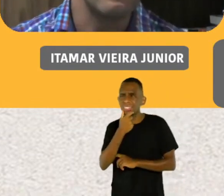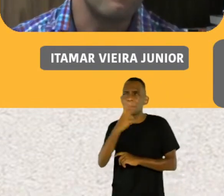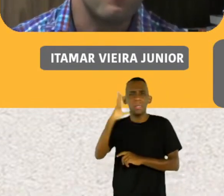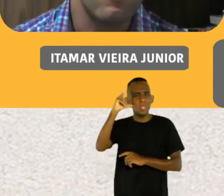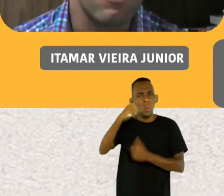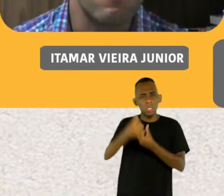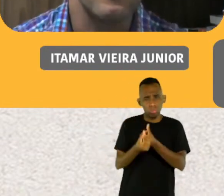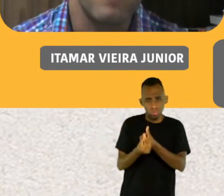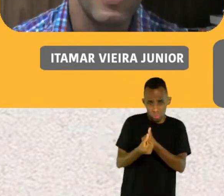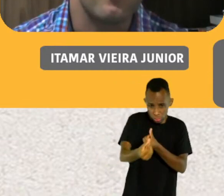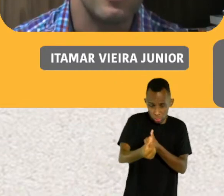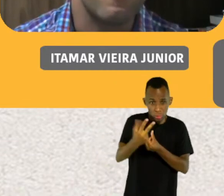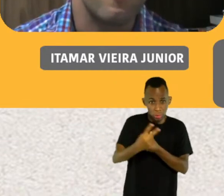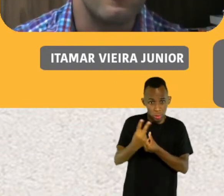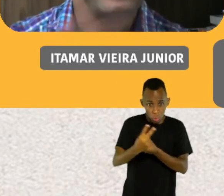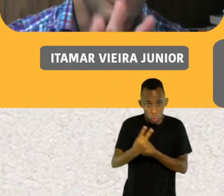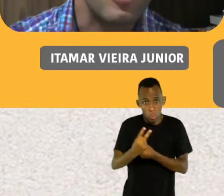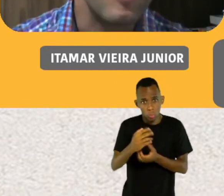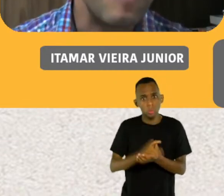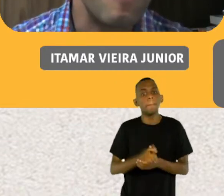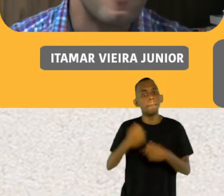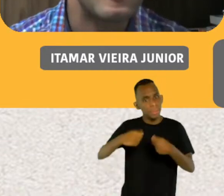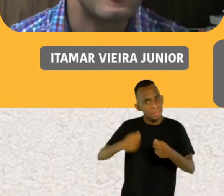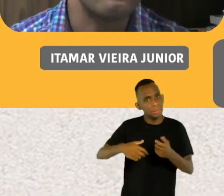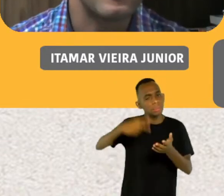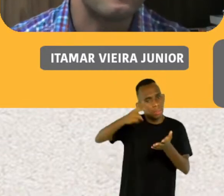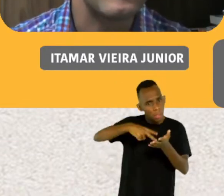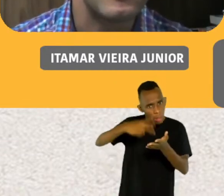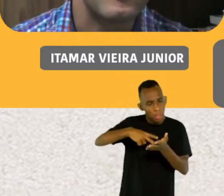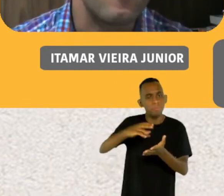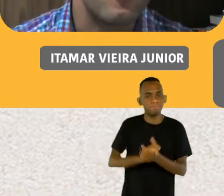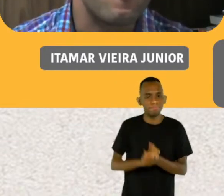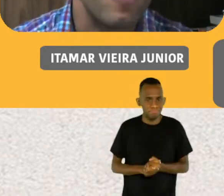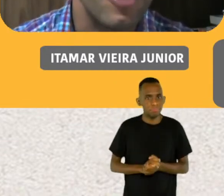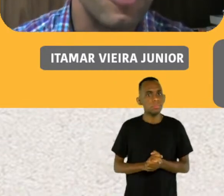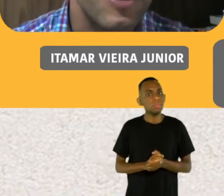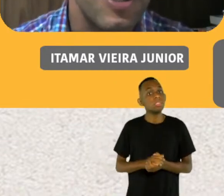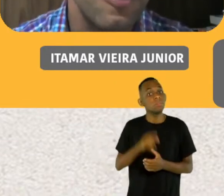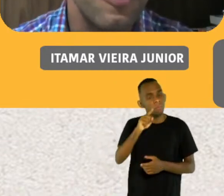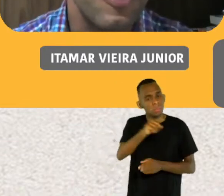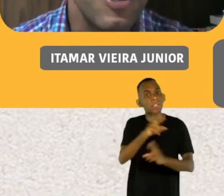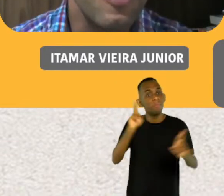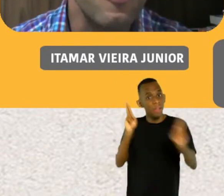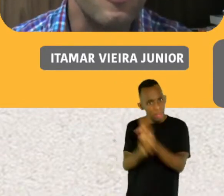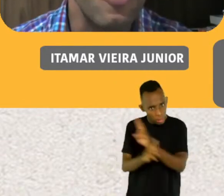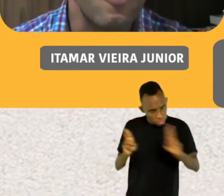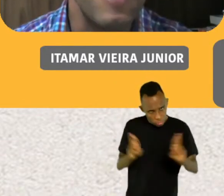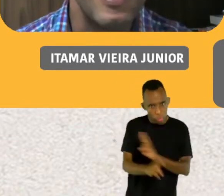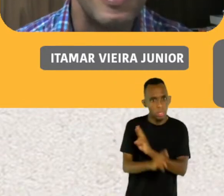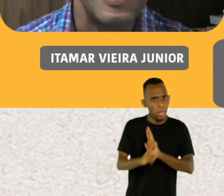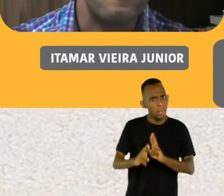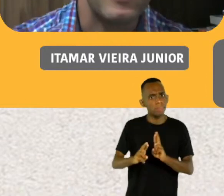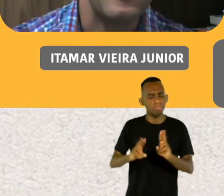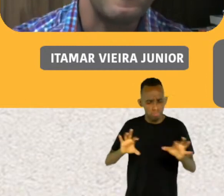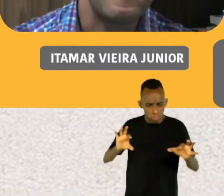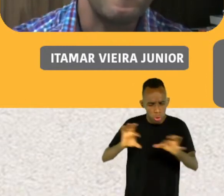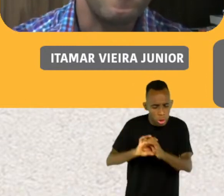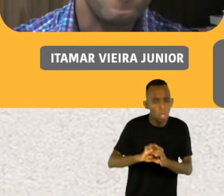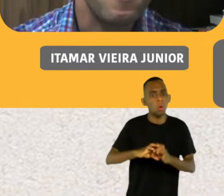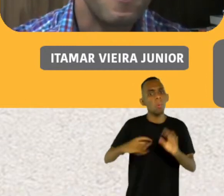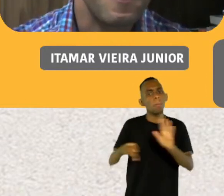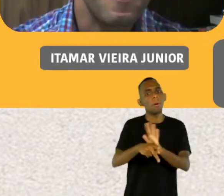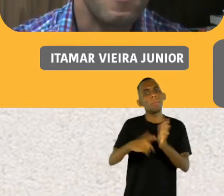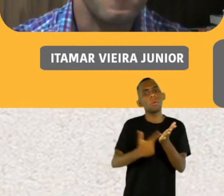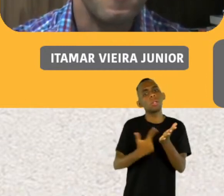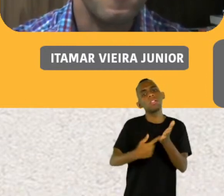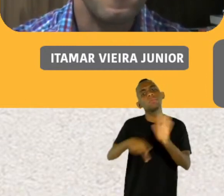um livro imperdível. Acho que você vai fazer uma associação muito forte com o seu romance também. Muito bom,